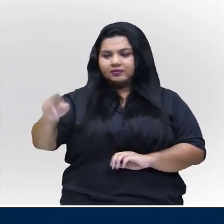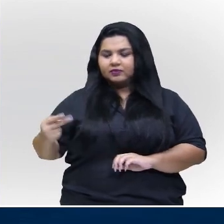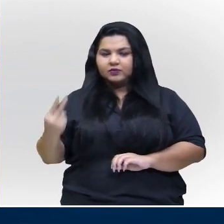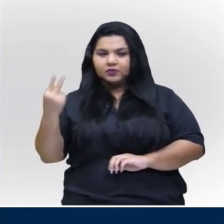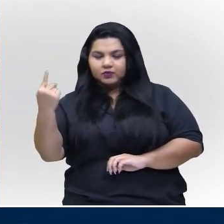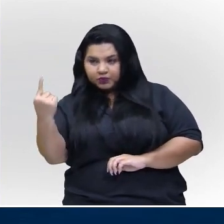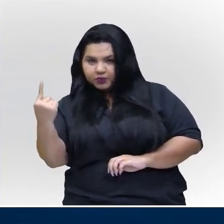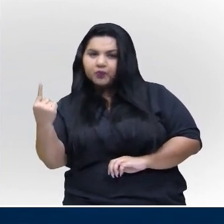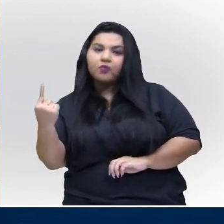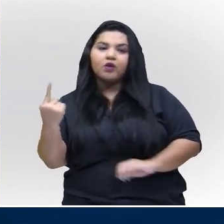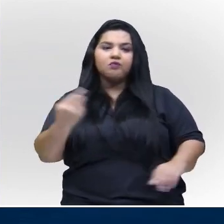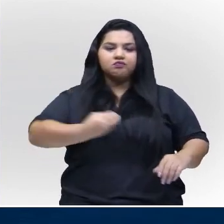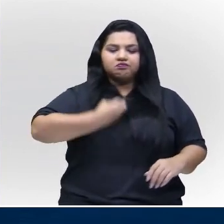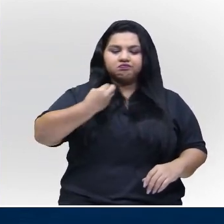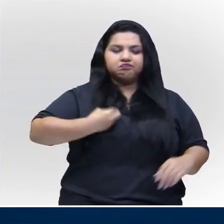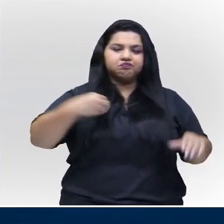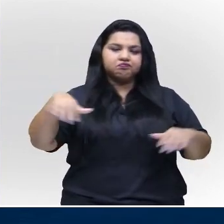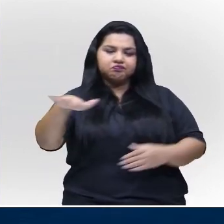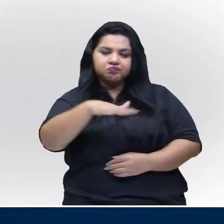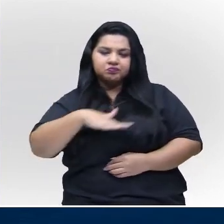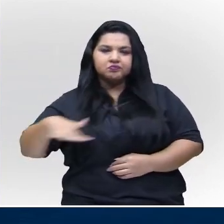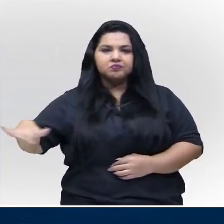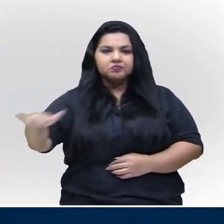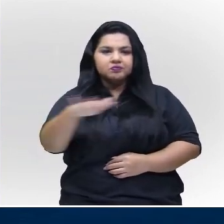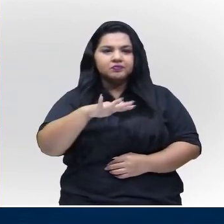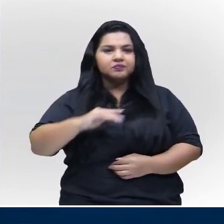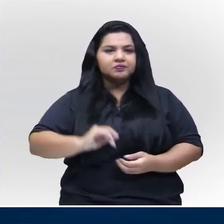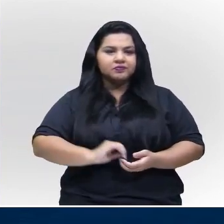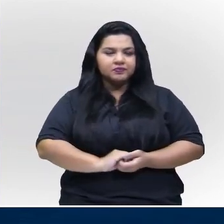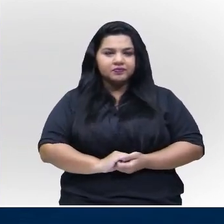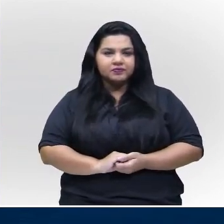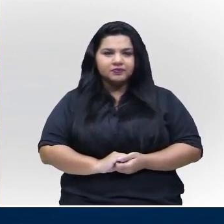Unidade 1, Vida e Ambiente.